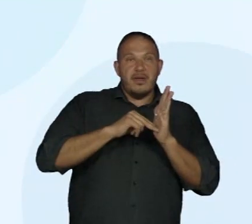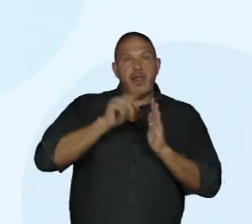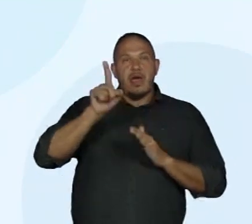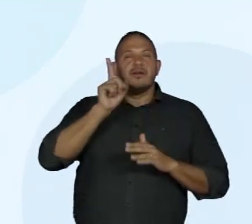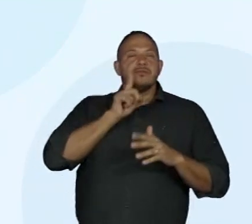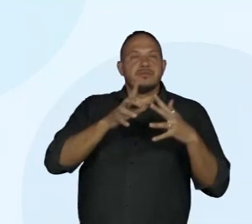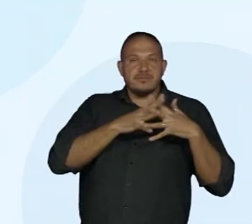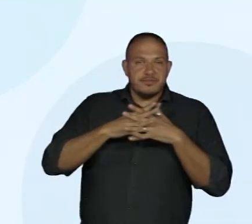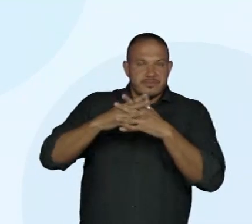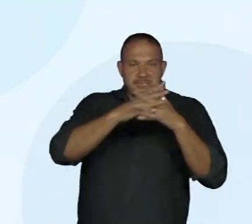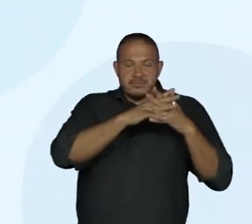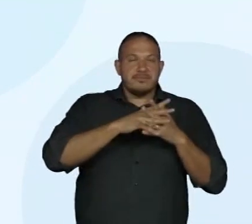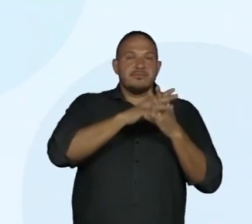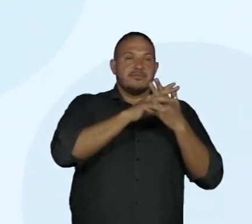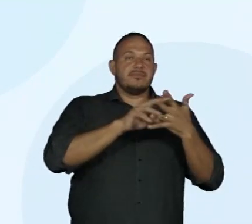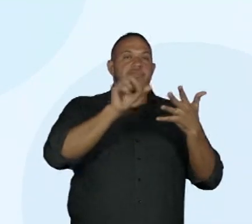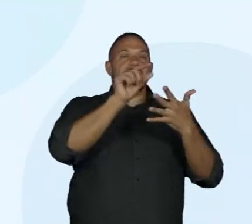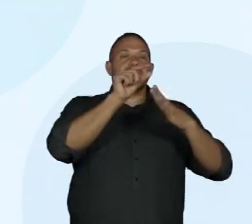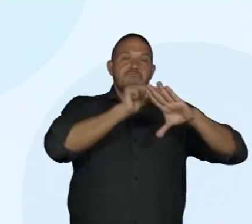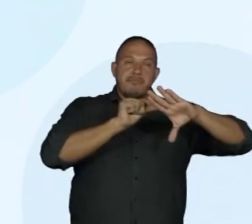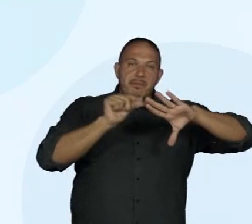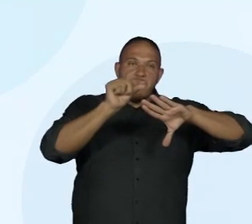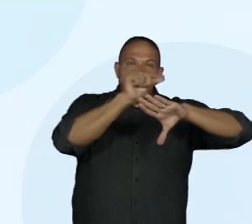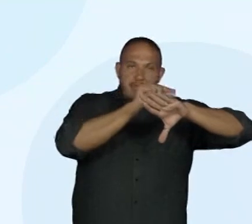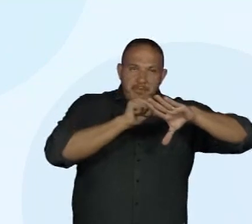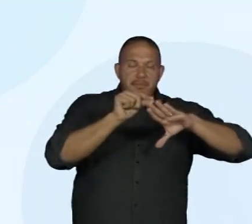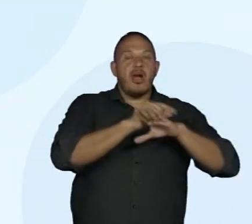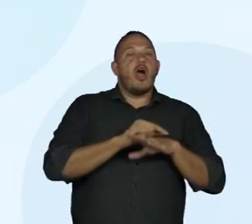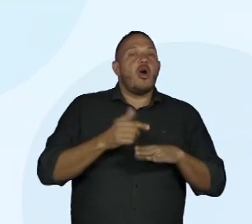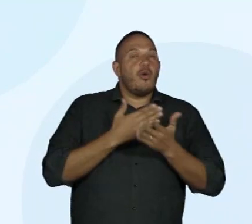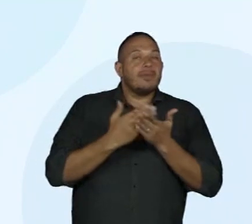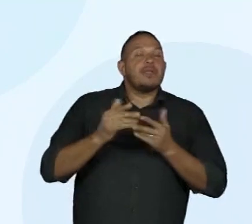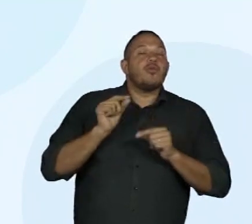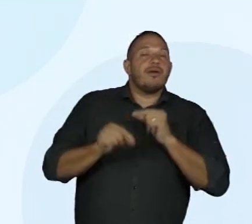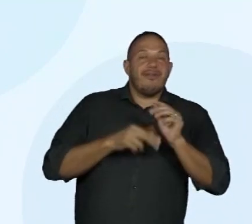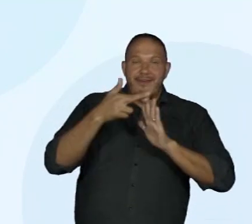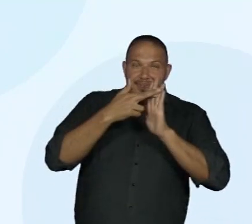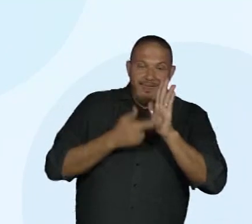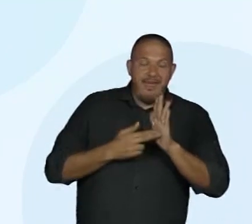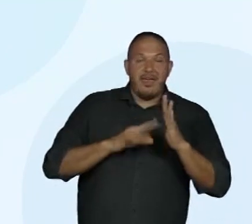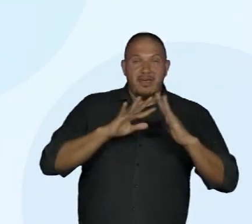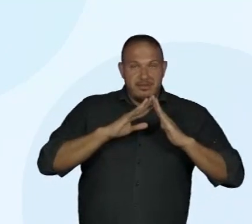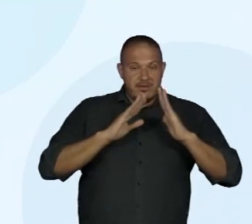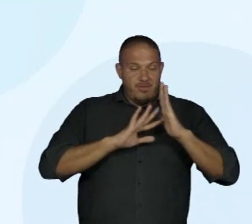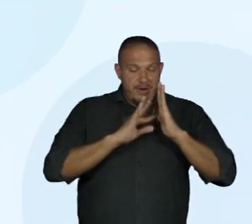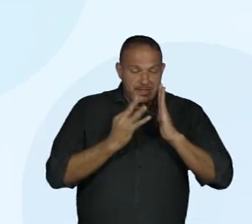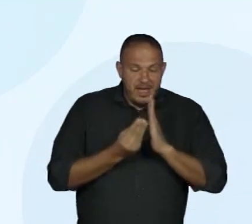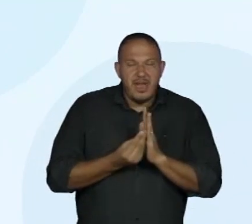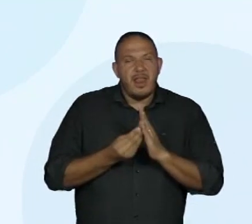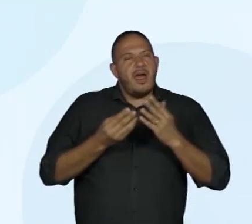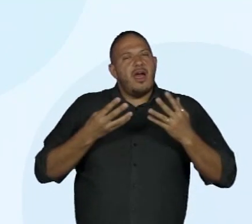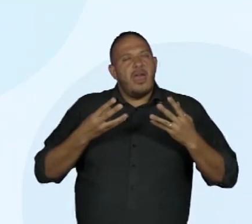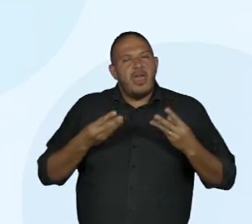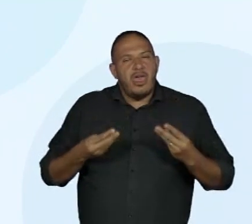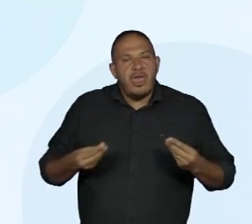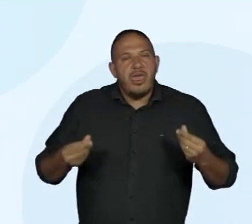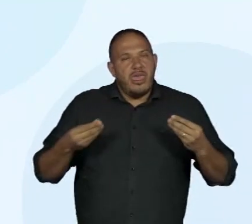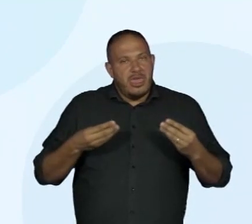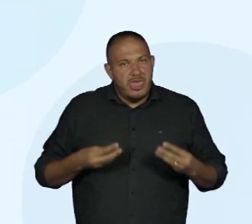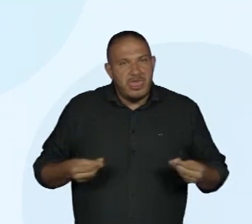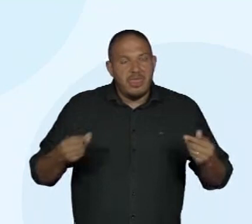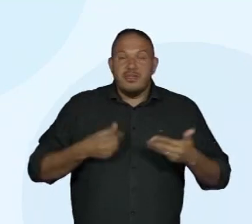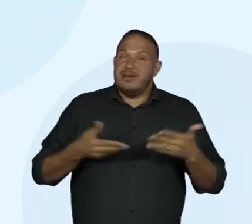Estados Unidos começaram a amenizar regras de quarentena. Então, a manchete já havia dito isso e